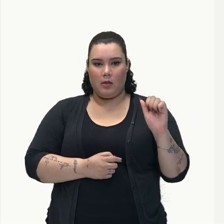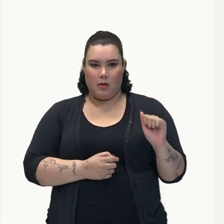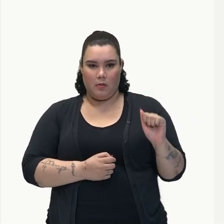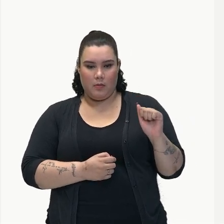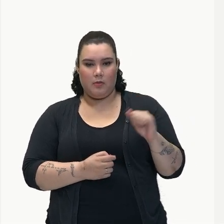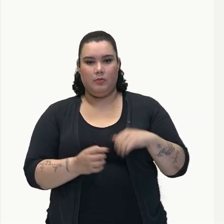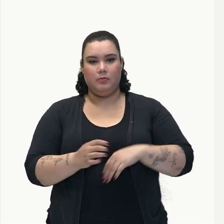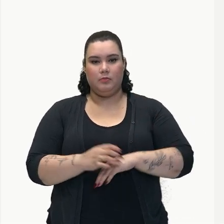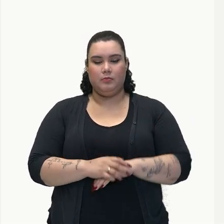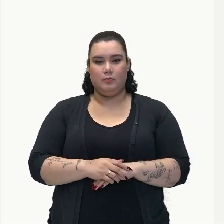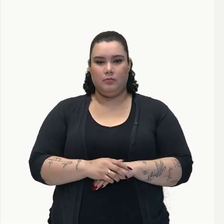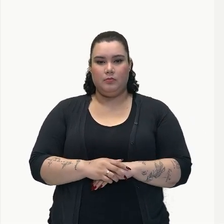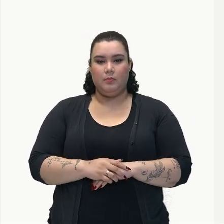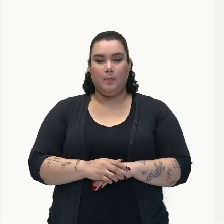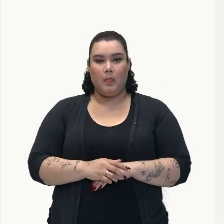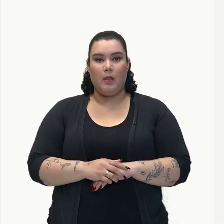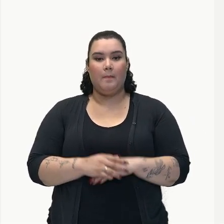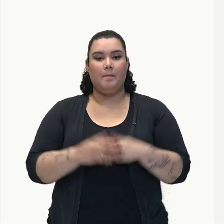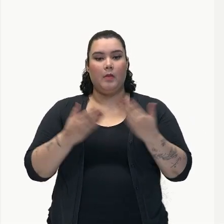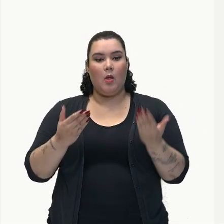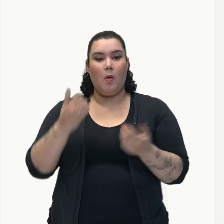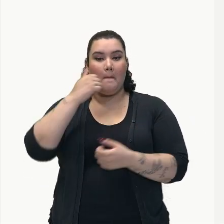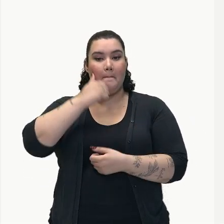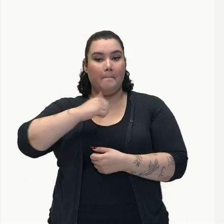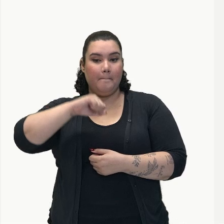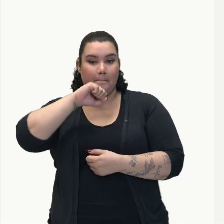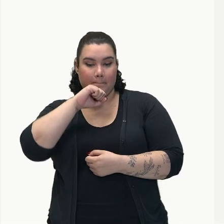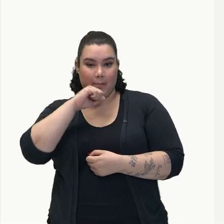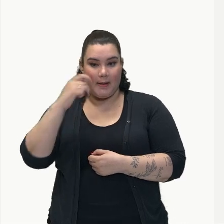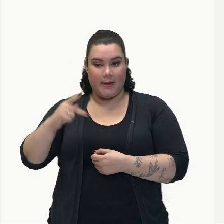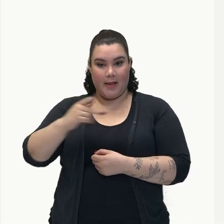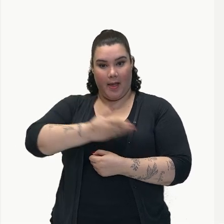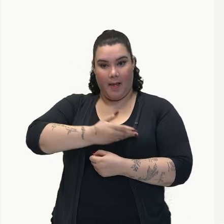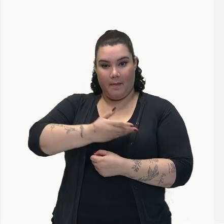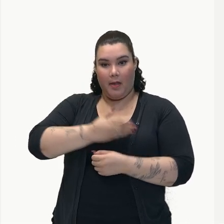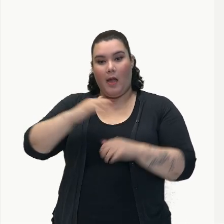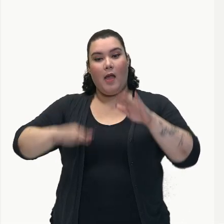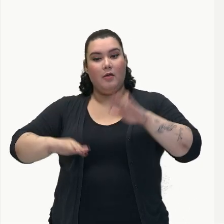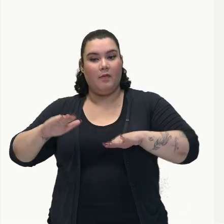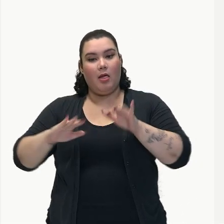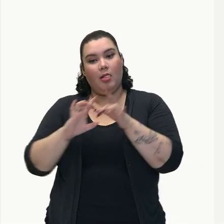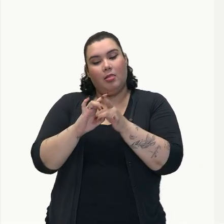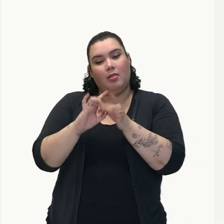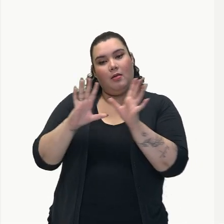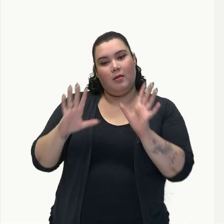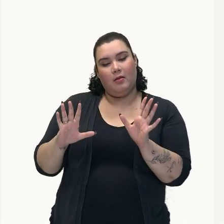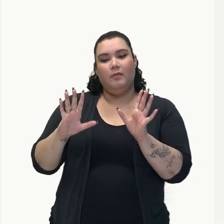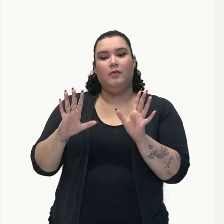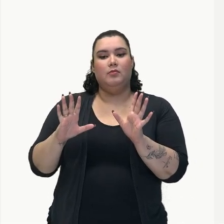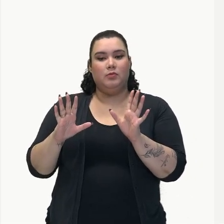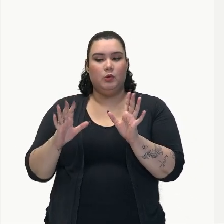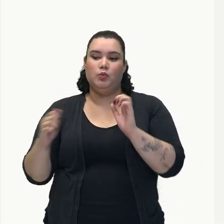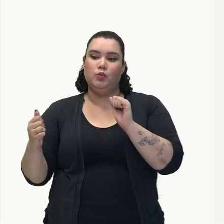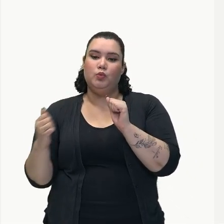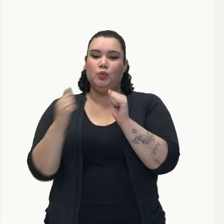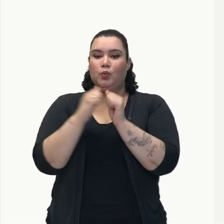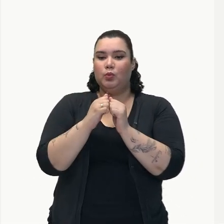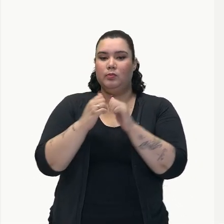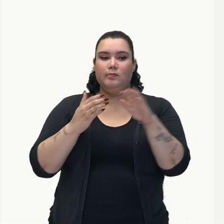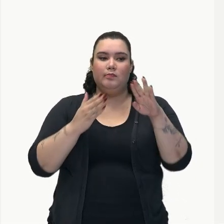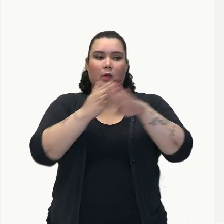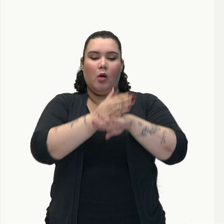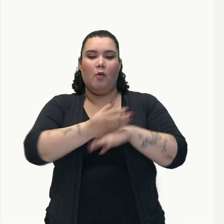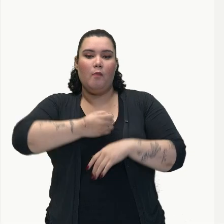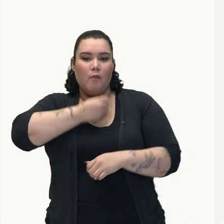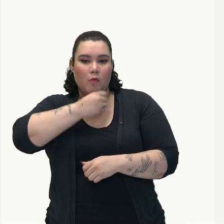que su mamita, a mãe dela, às vezes, liberava, ou seja, liberava a netinha para ir com ela, né?